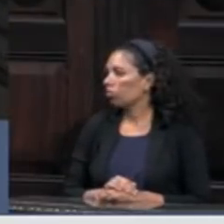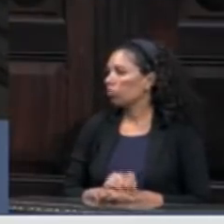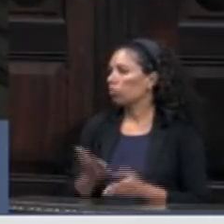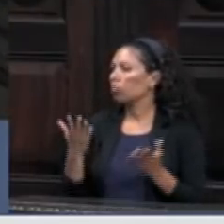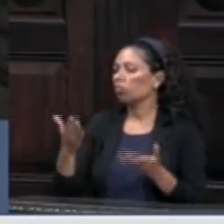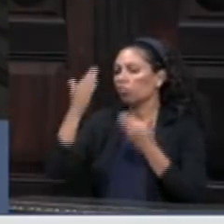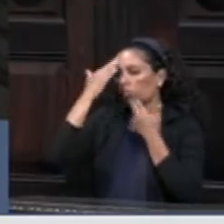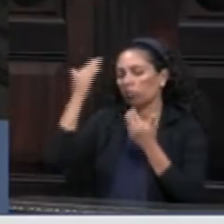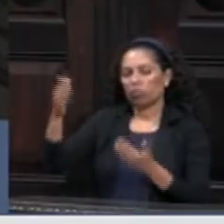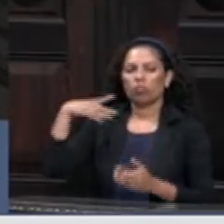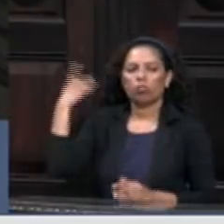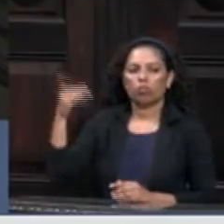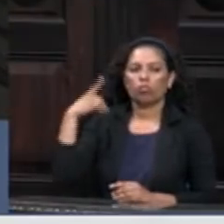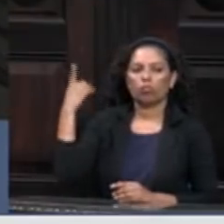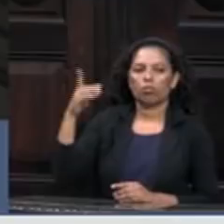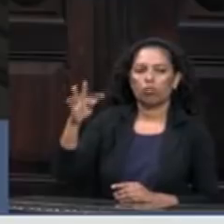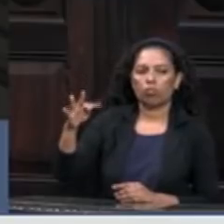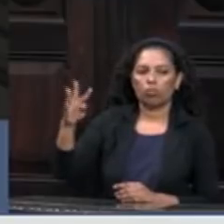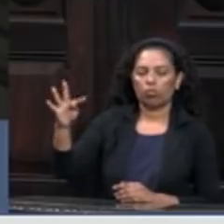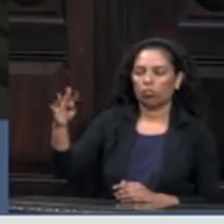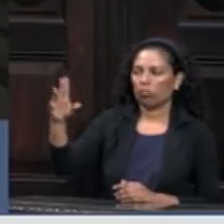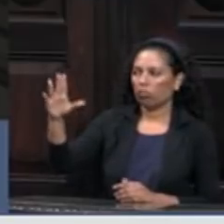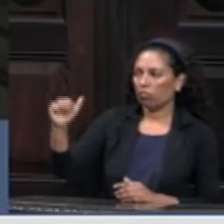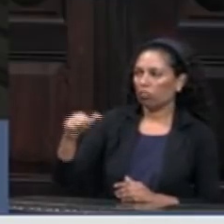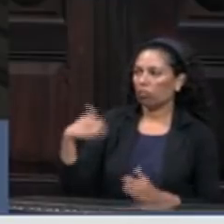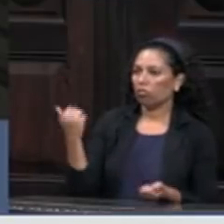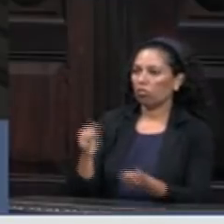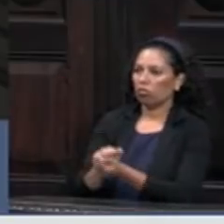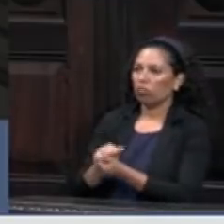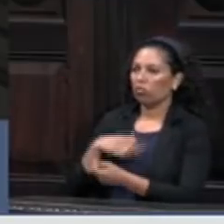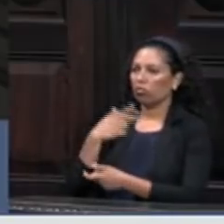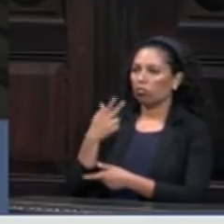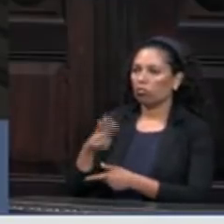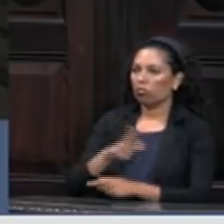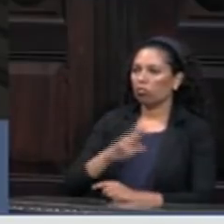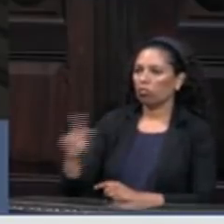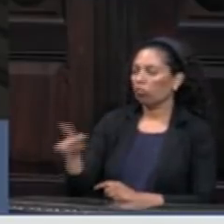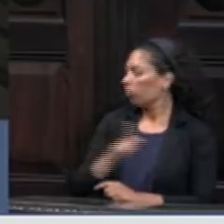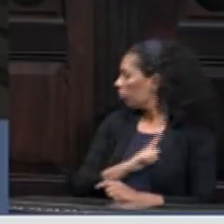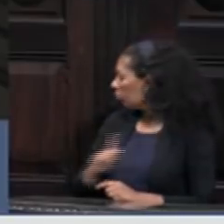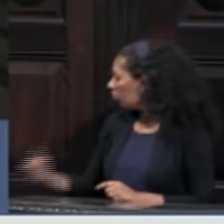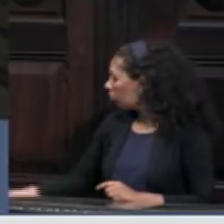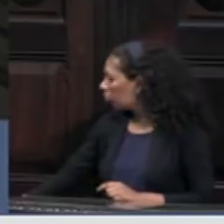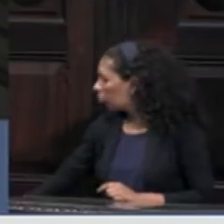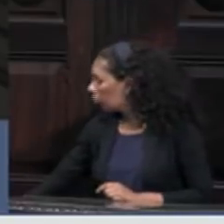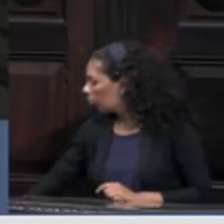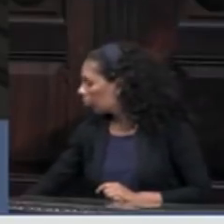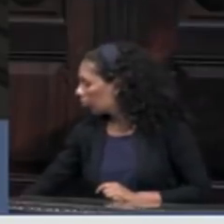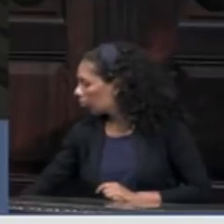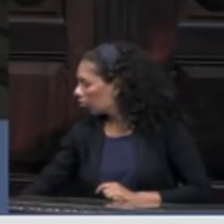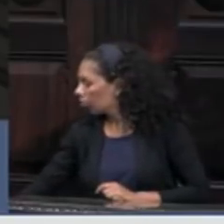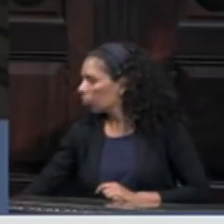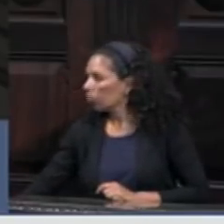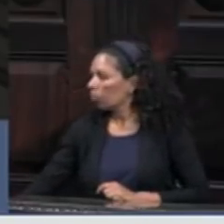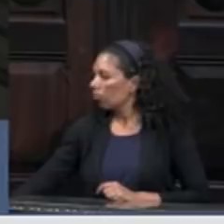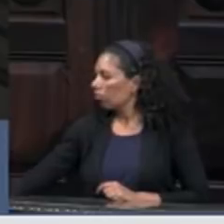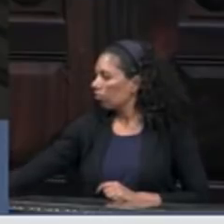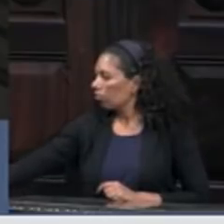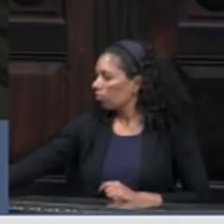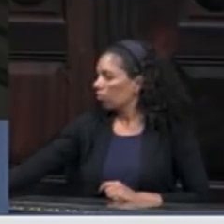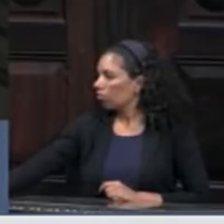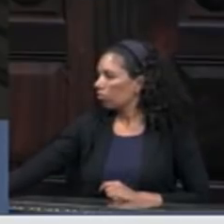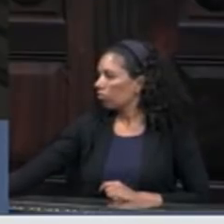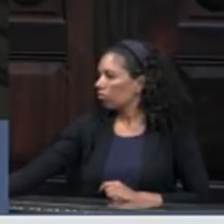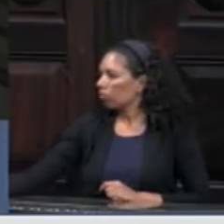Tutuca, que, em nome do governo, acolheu, depois de muitos debates na Comissão de Orçamento,